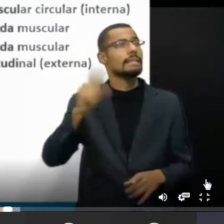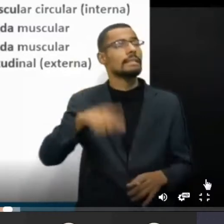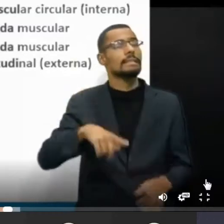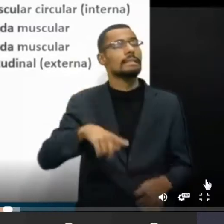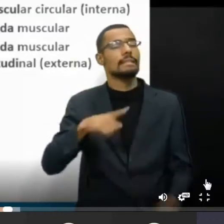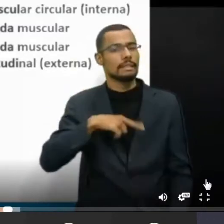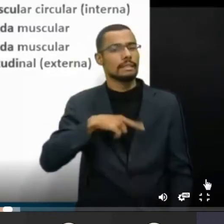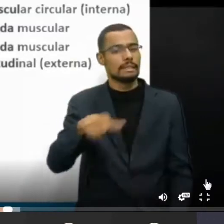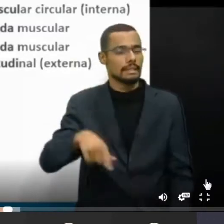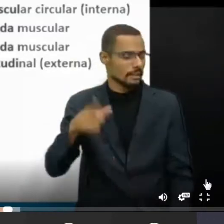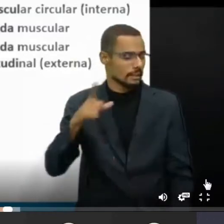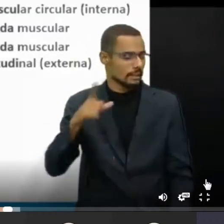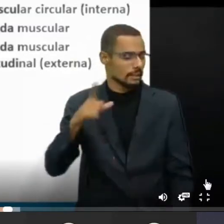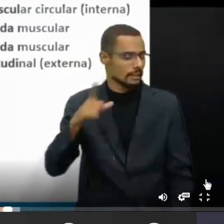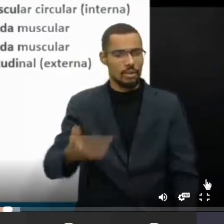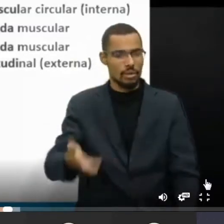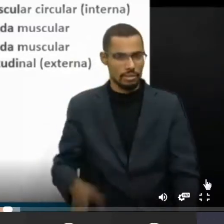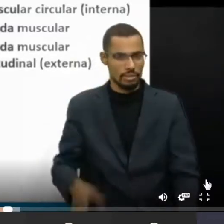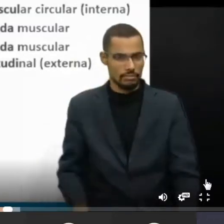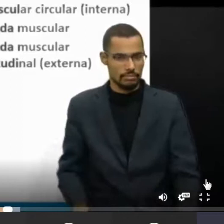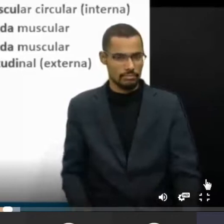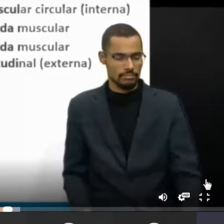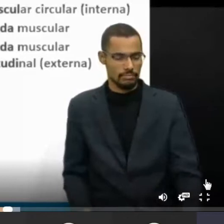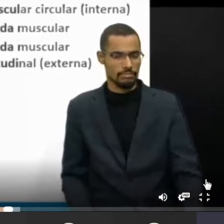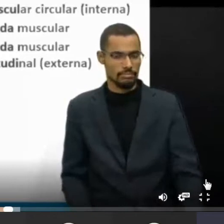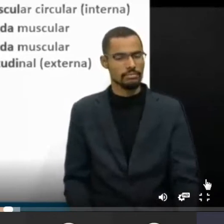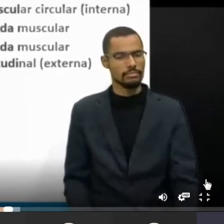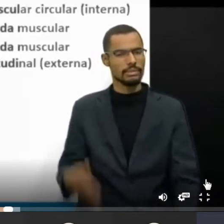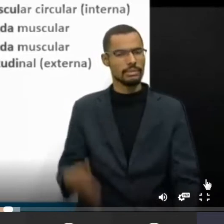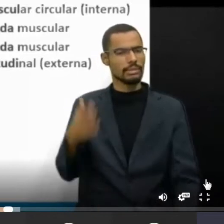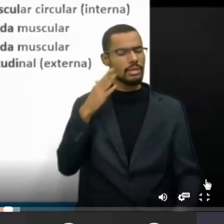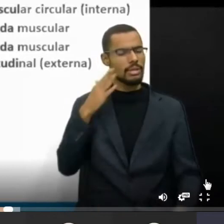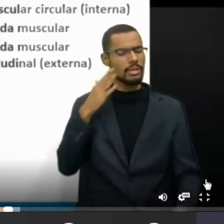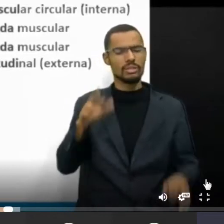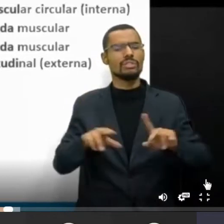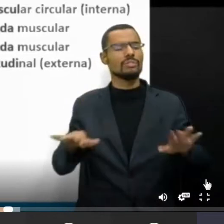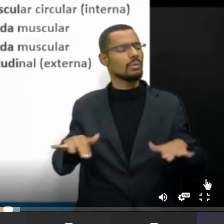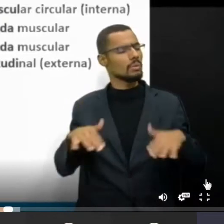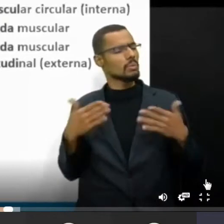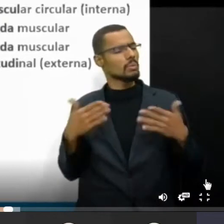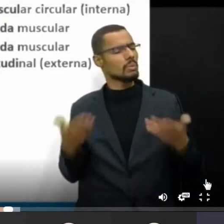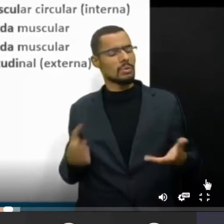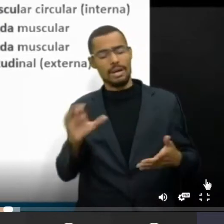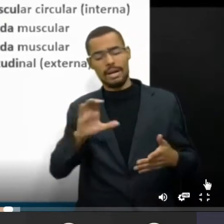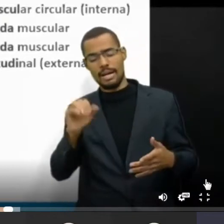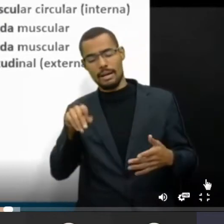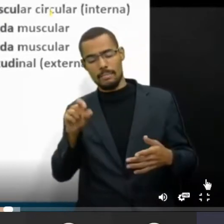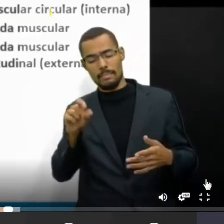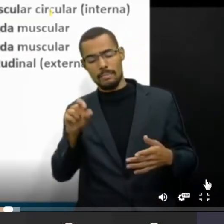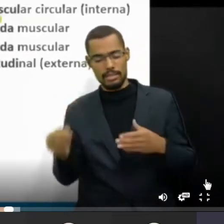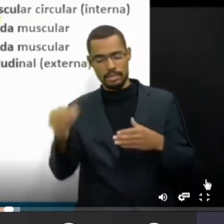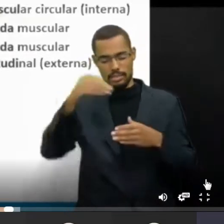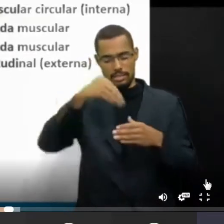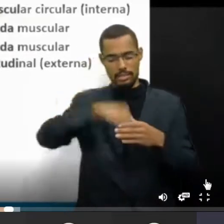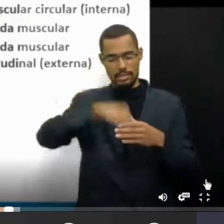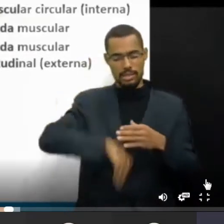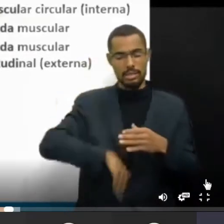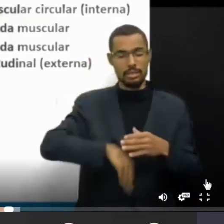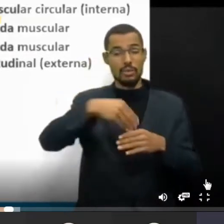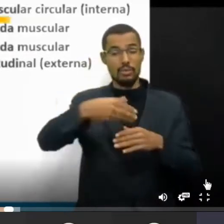muscular mais externa. Então, o que tem de diferente entre a camada interna e